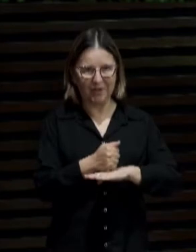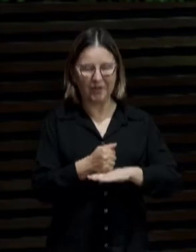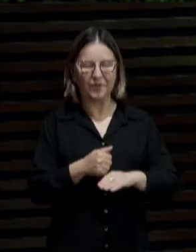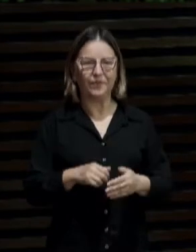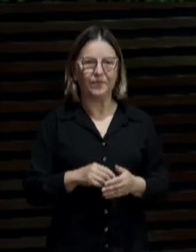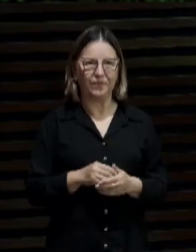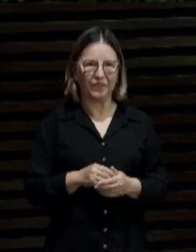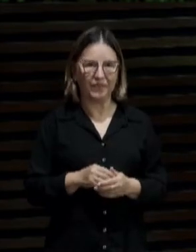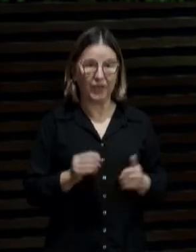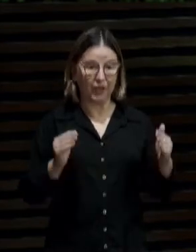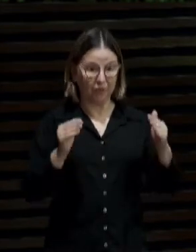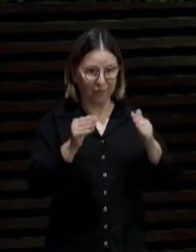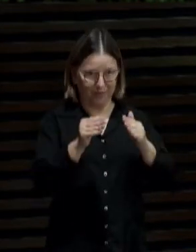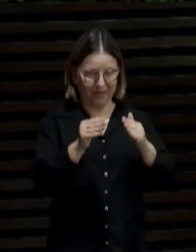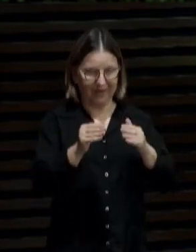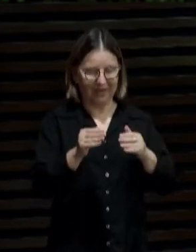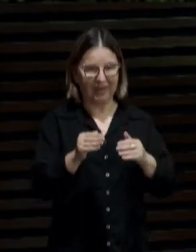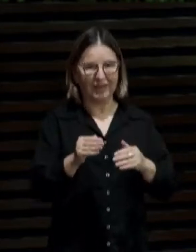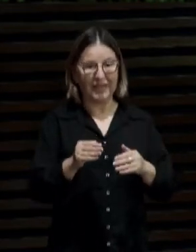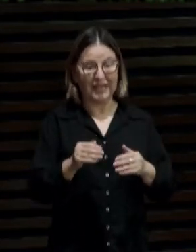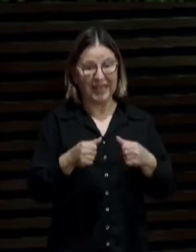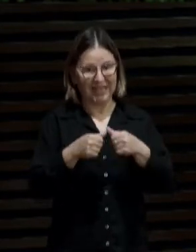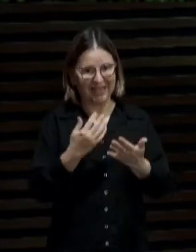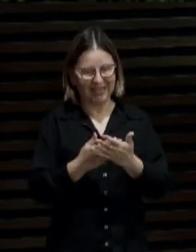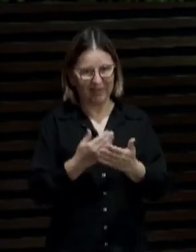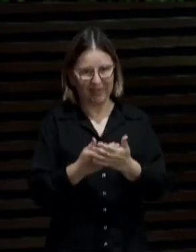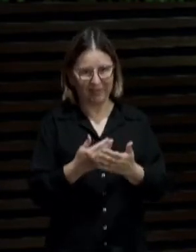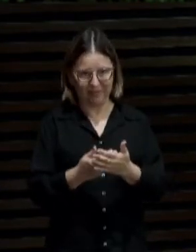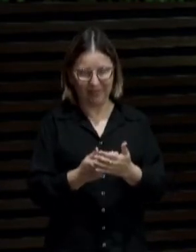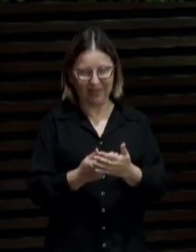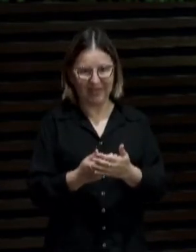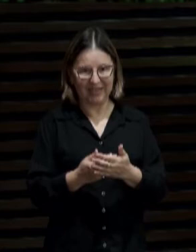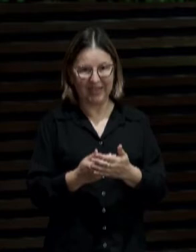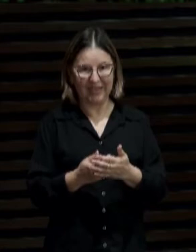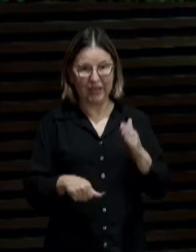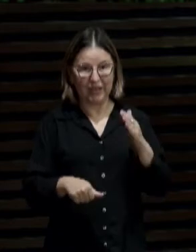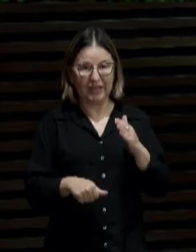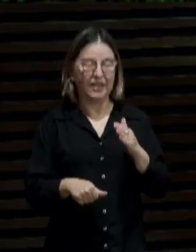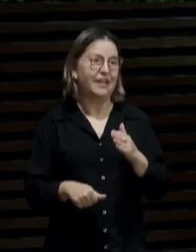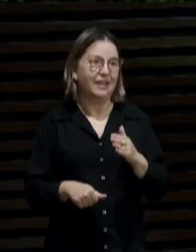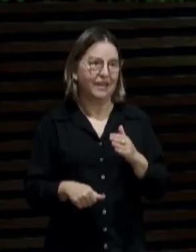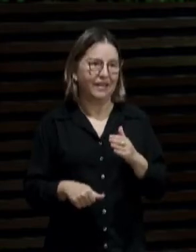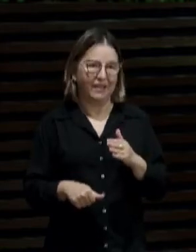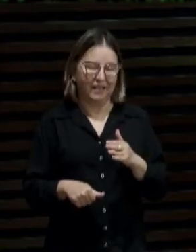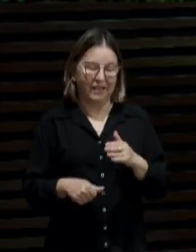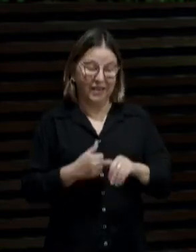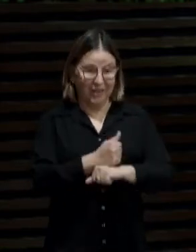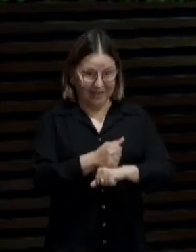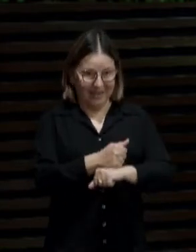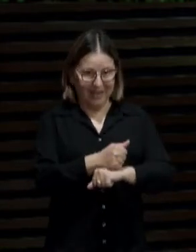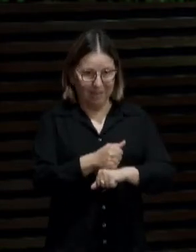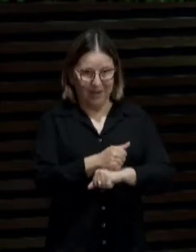focar um pouco mais o estudo no primeiro patriarca dos judeus. Muitos têm a